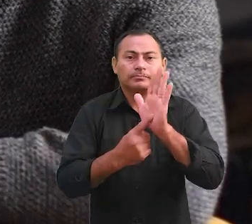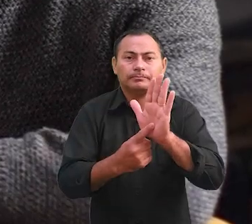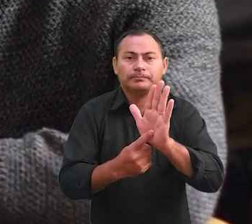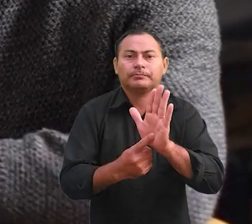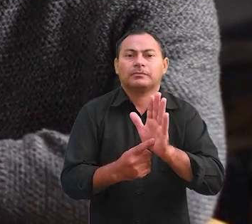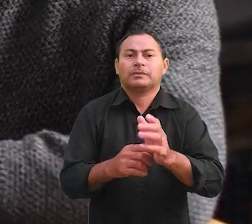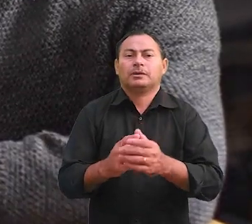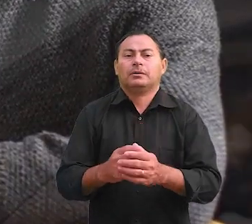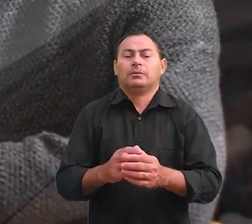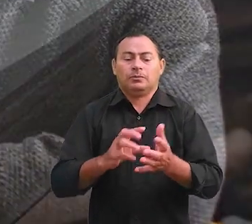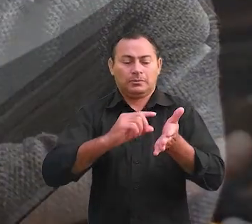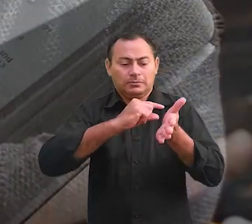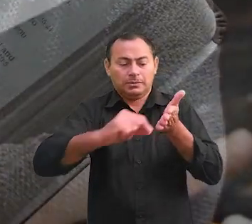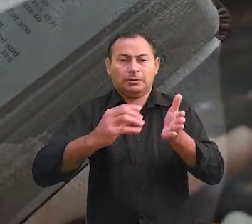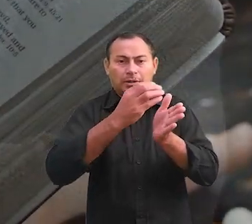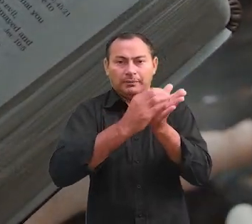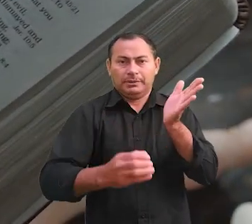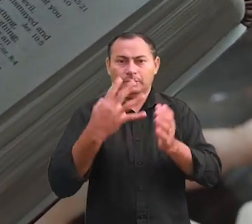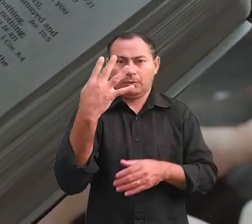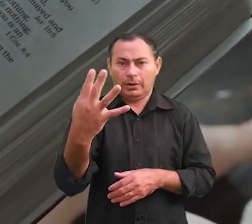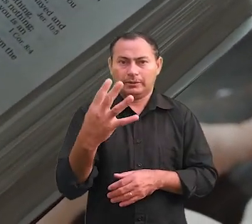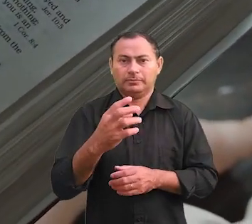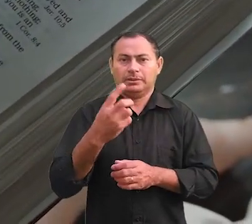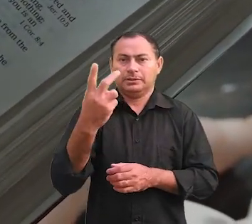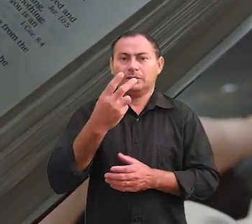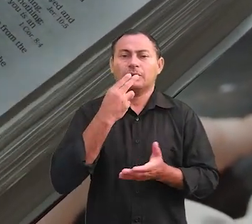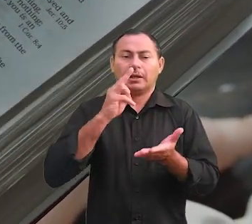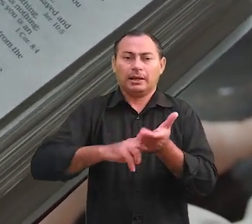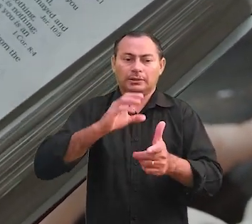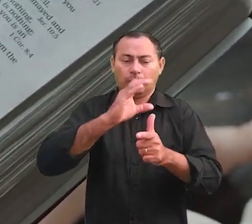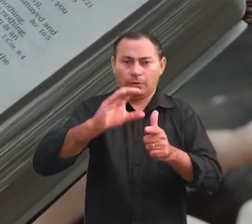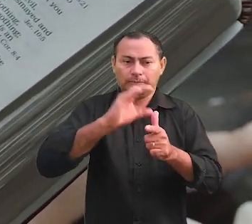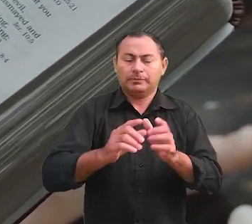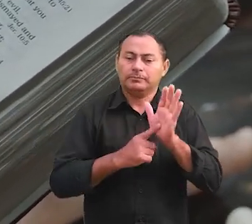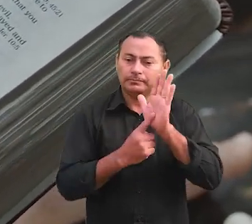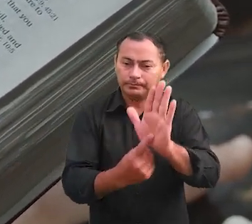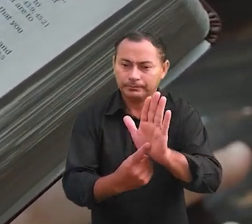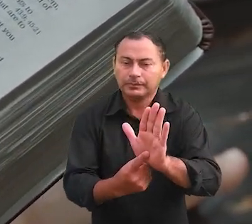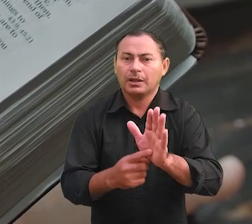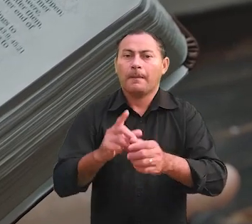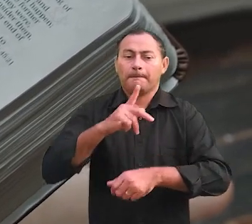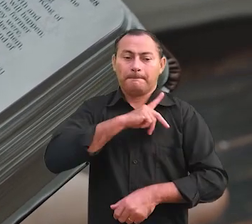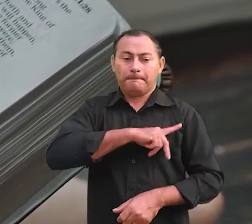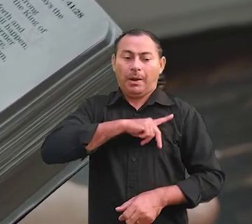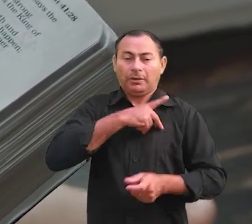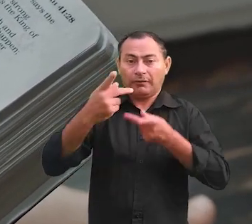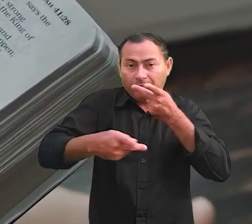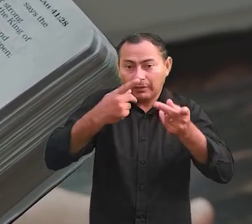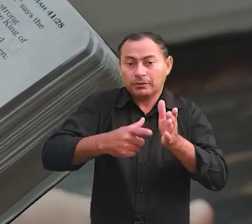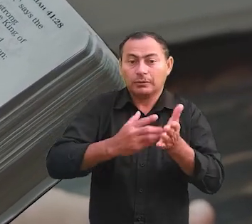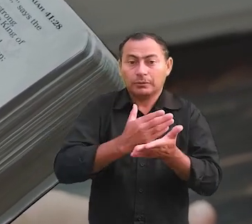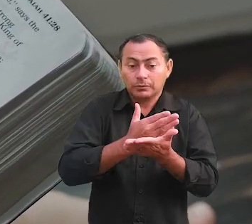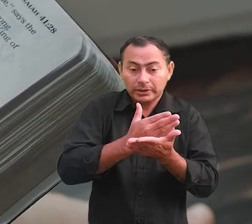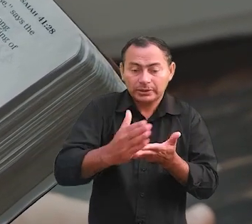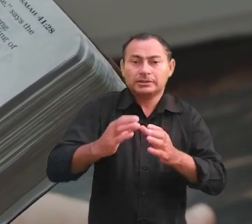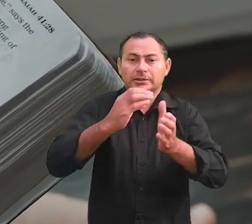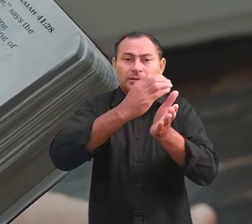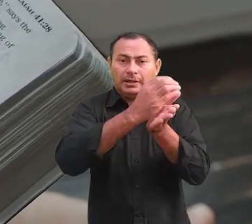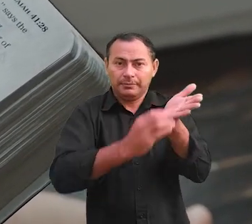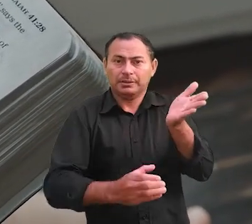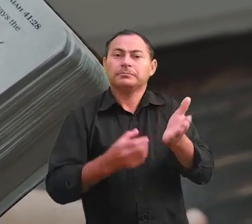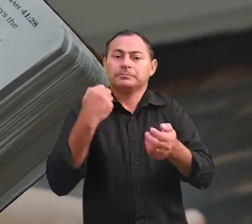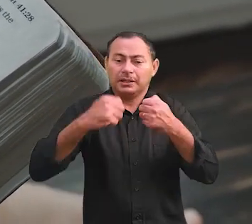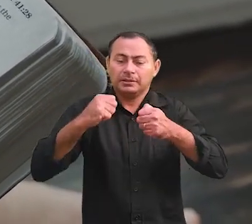uma ótima anotação sobre um versículo do Capítulo 4 de segunda Coríntios para ilustrar o que Paulo falou logo no